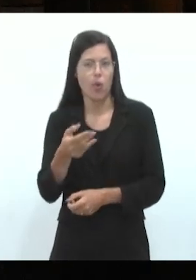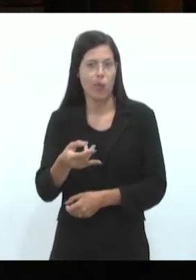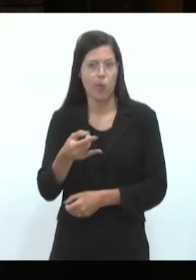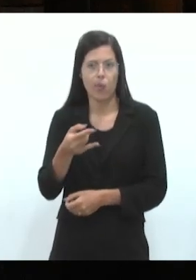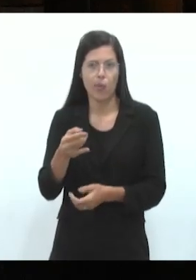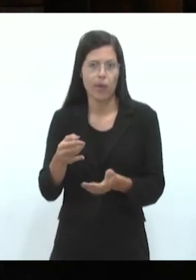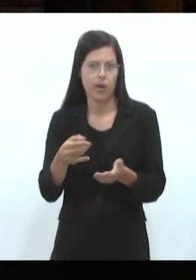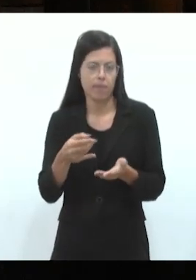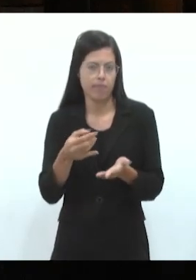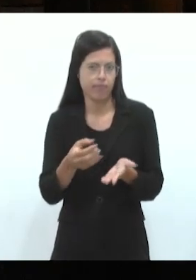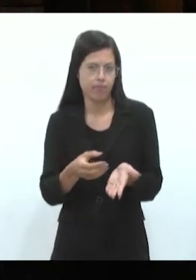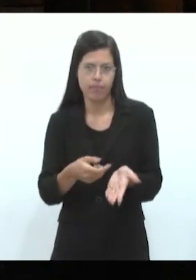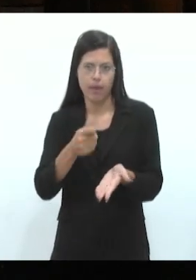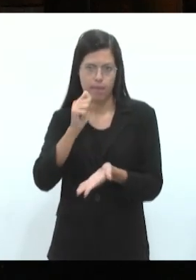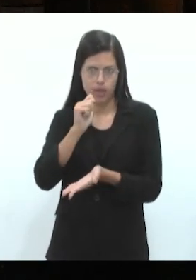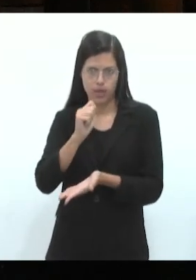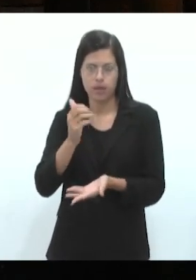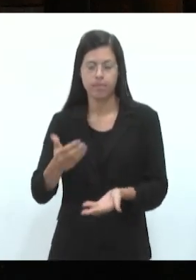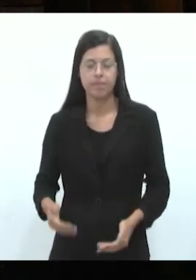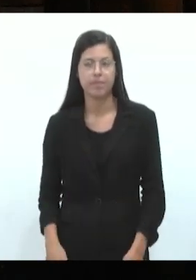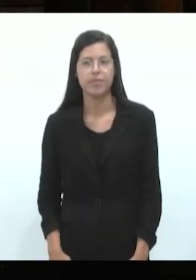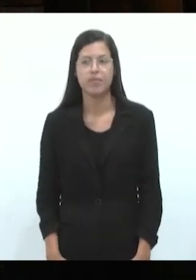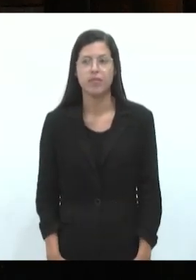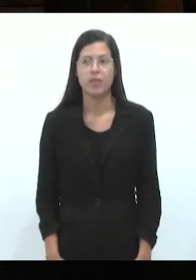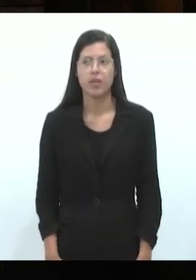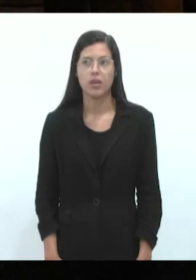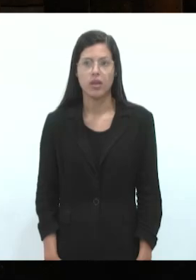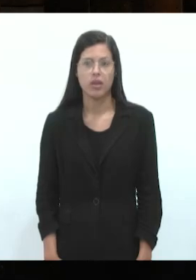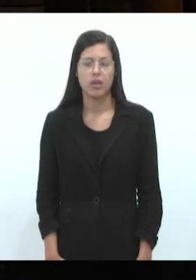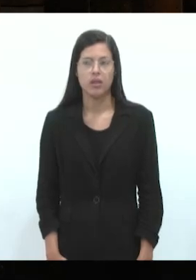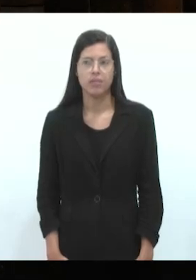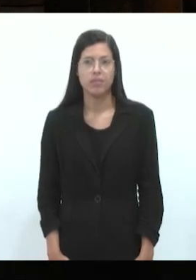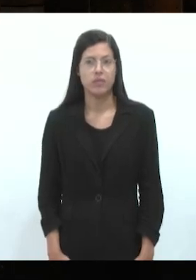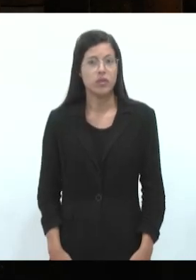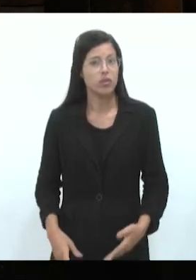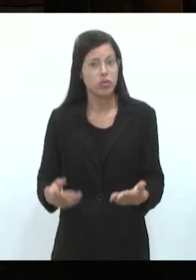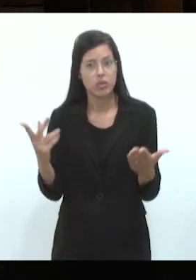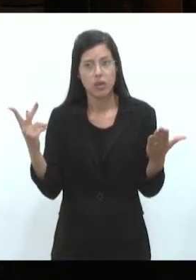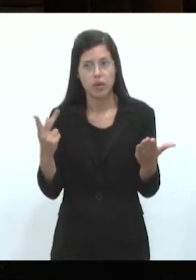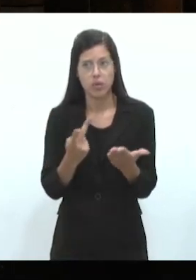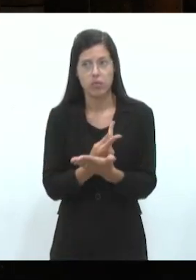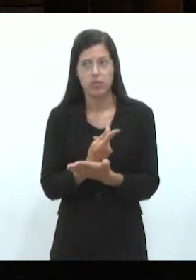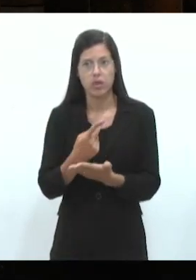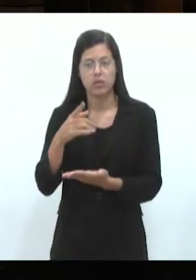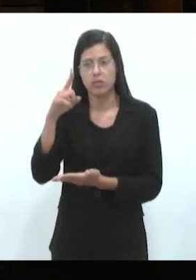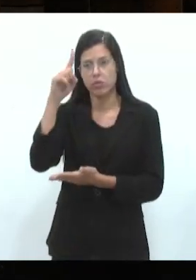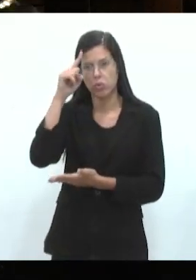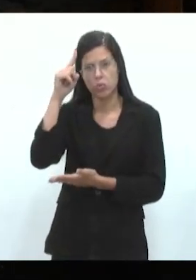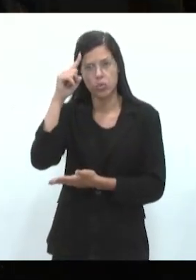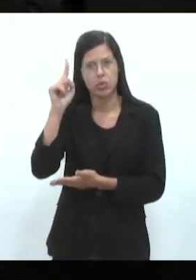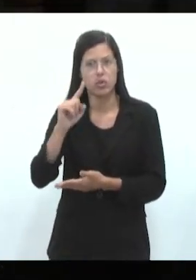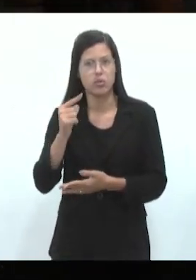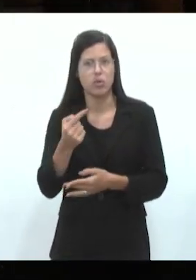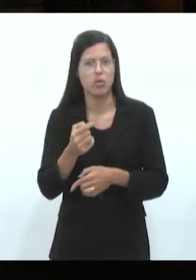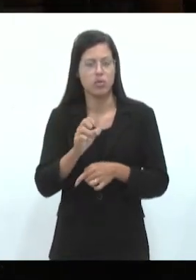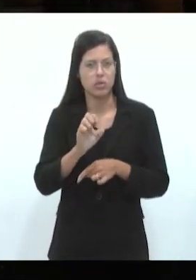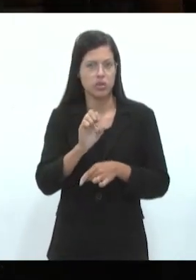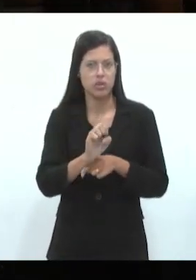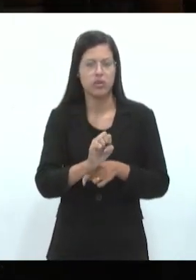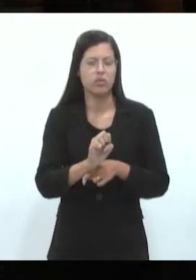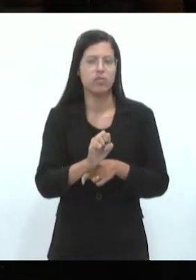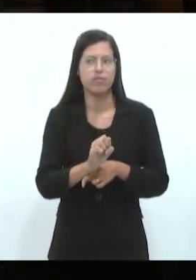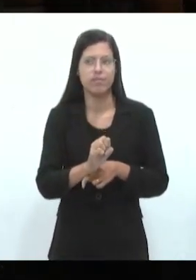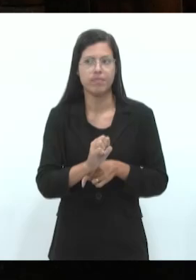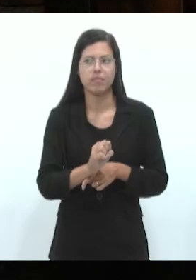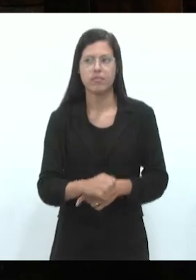quadro é o quadro diário do nosso Estado. Eu tive acesso